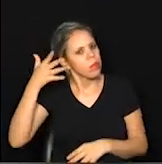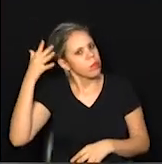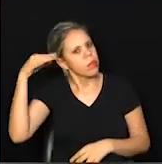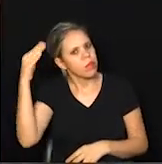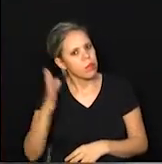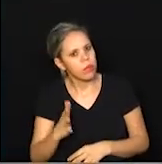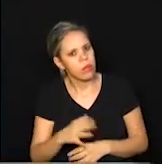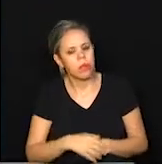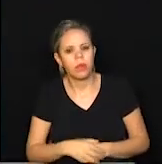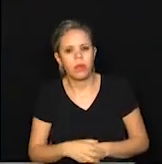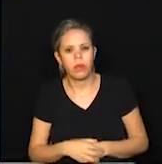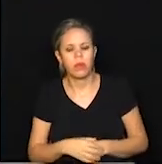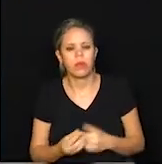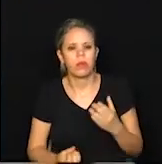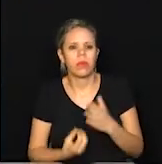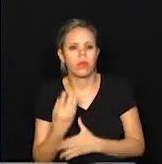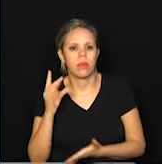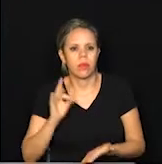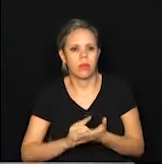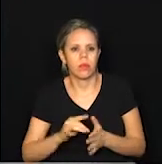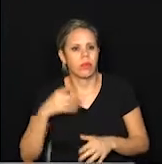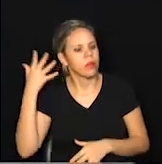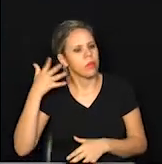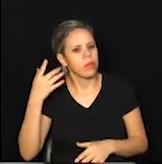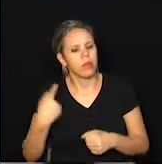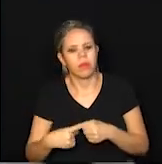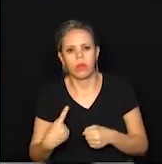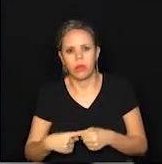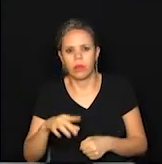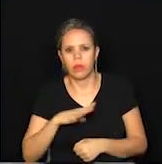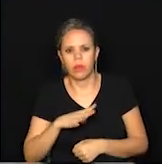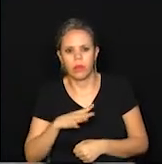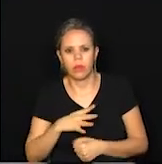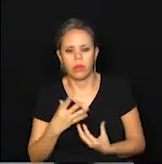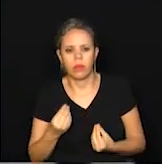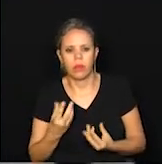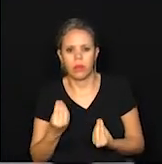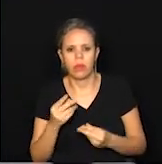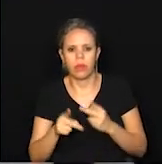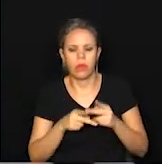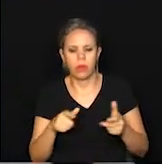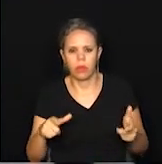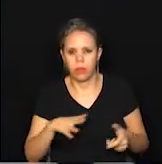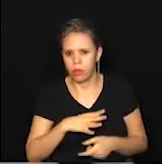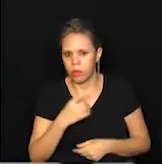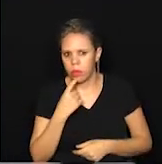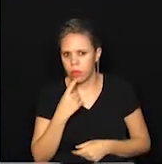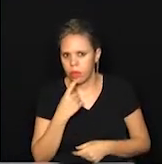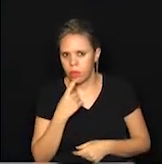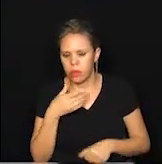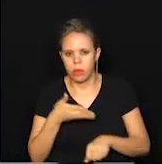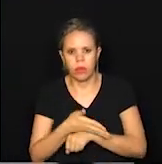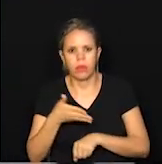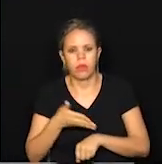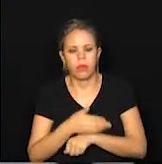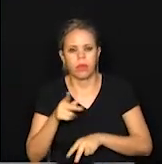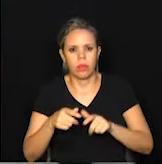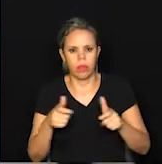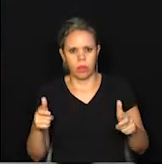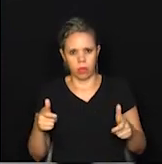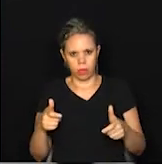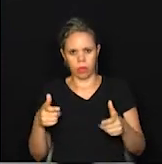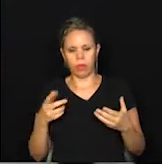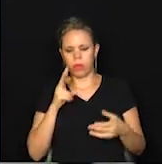nacionais. Nós realizamos, inclusive, uma conferência municipal com bastante gente aqui na cidade de Campinas, com uma participação popular